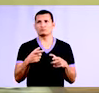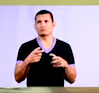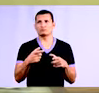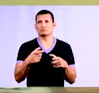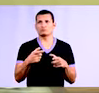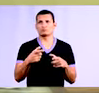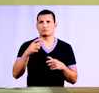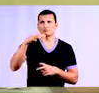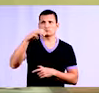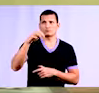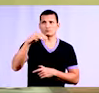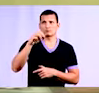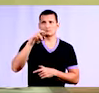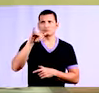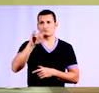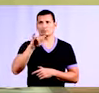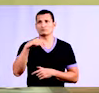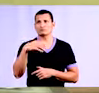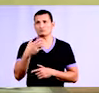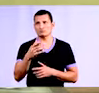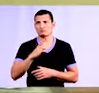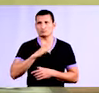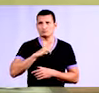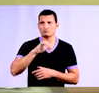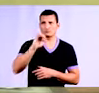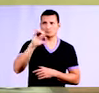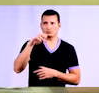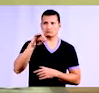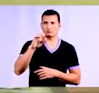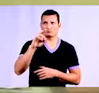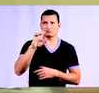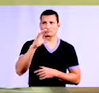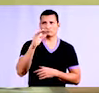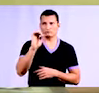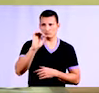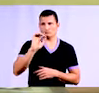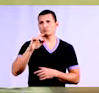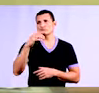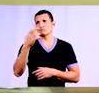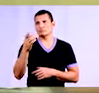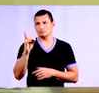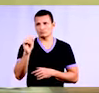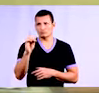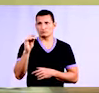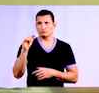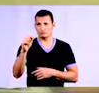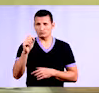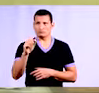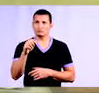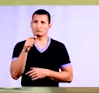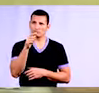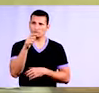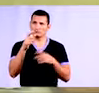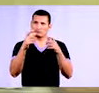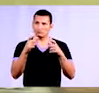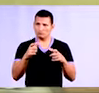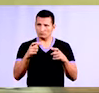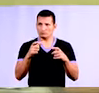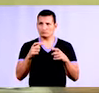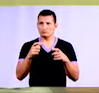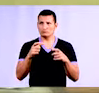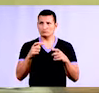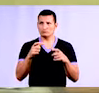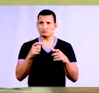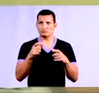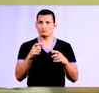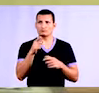de memória. Então, tem um barramento de endereço e o barramento de dados. Uma vez que você foi alocado esse endereço, você